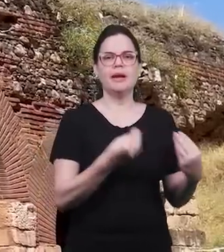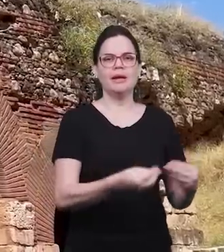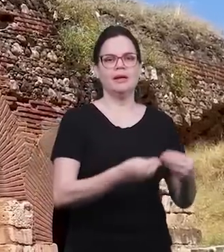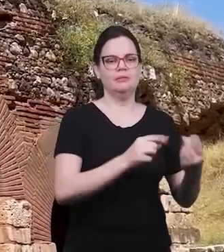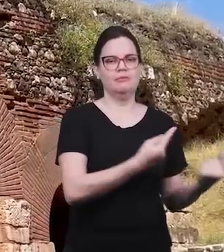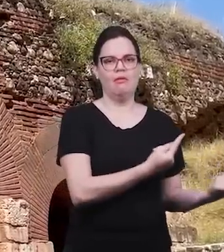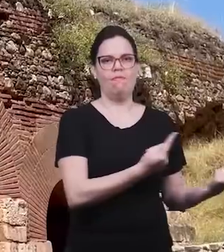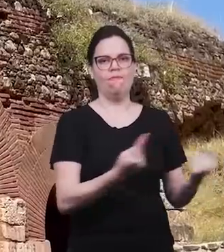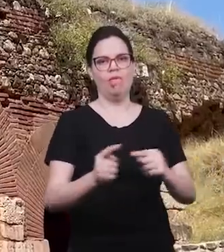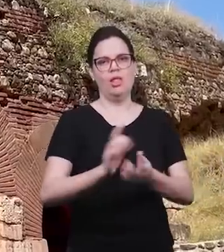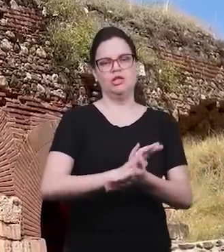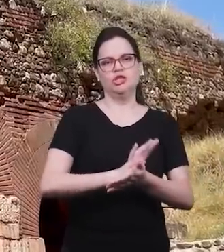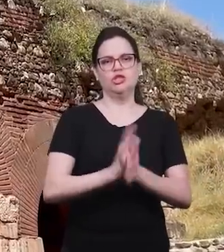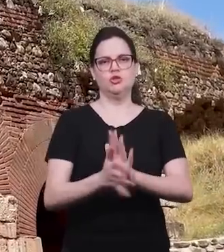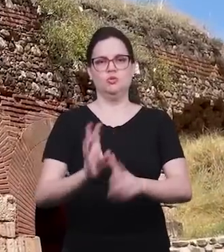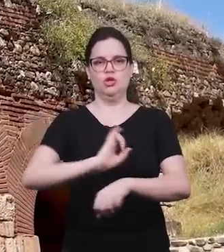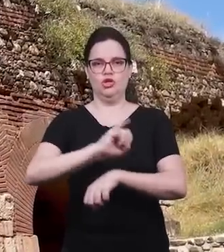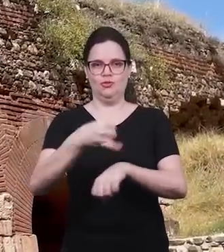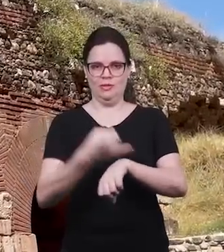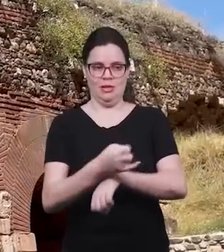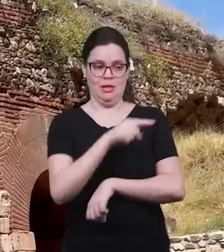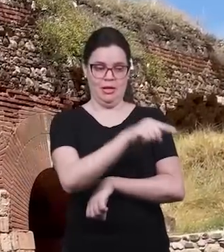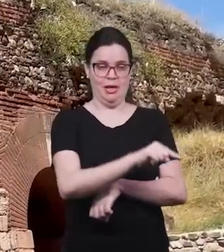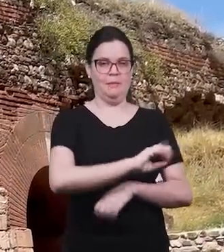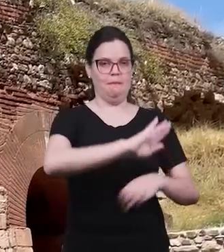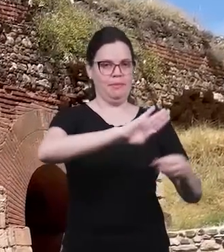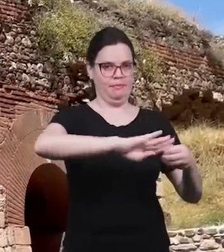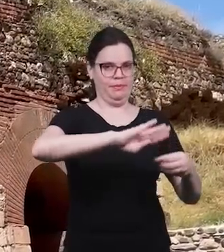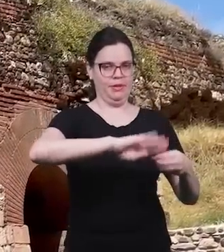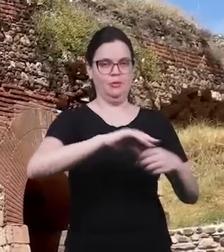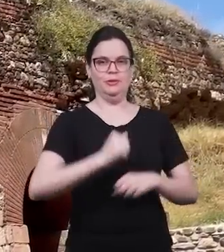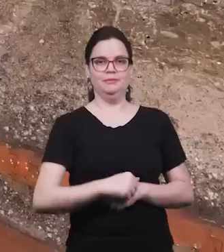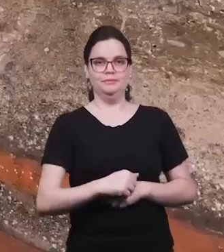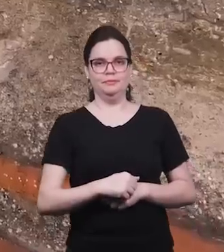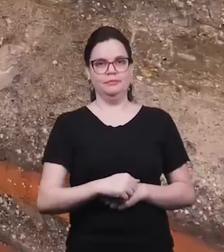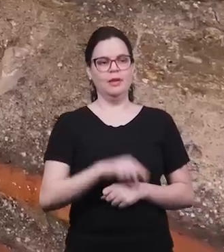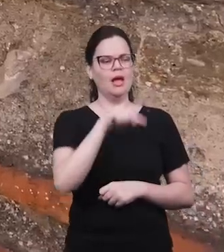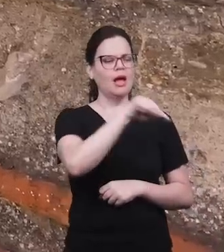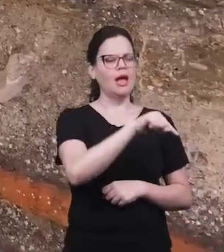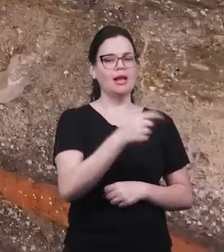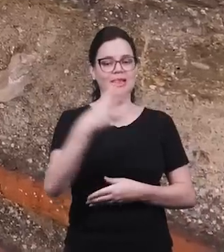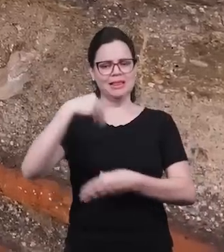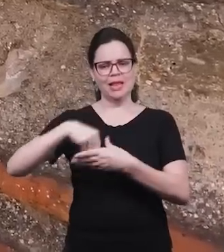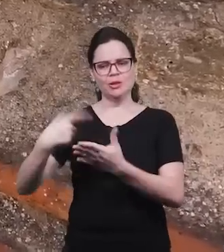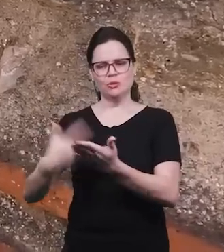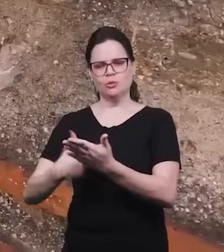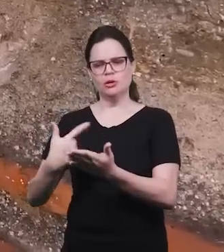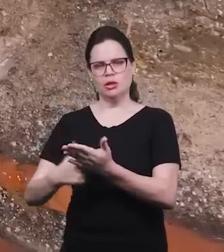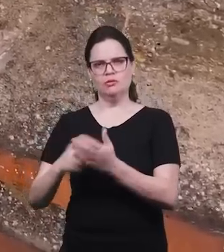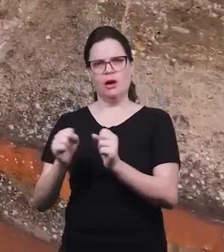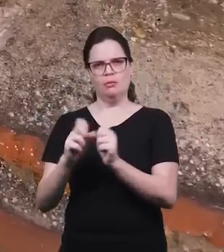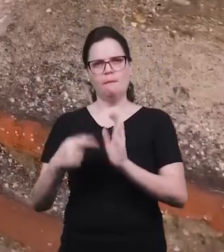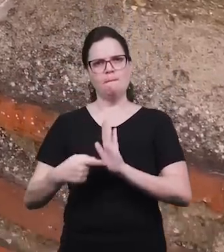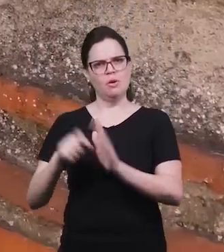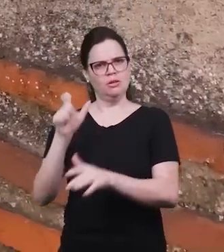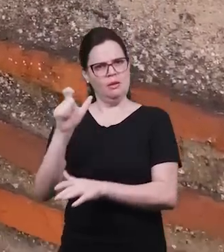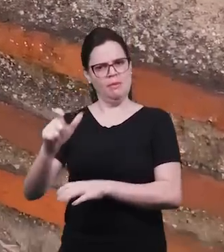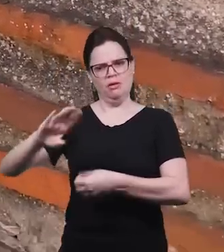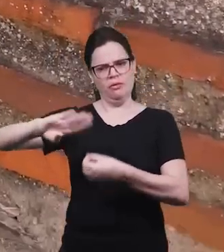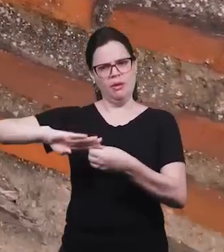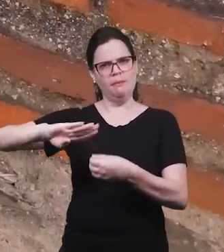destruir aquilo que era do Espírito Santo. E diz assim, ela é a mãe Babilônia é a mãe